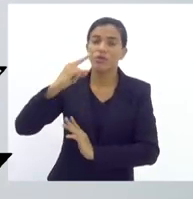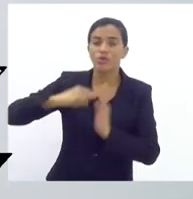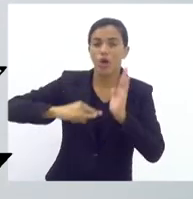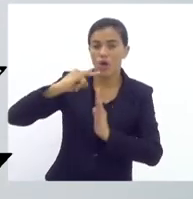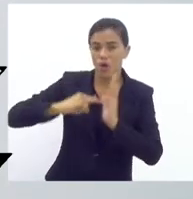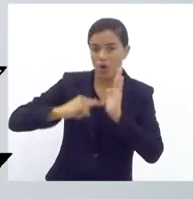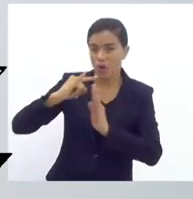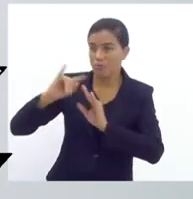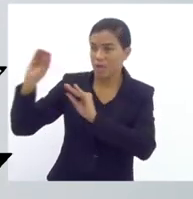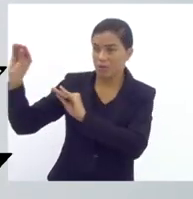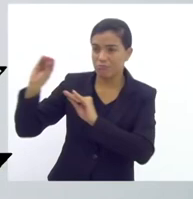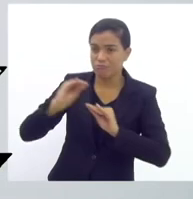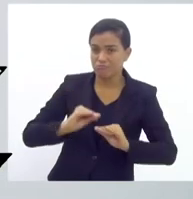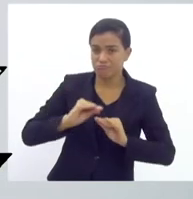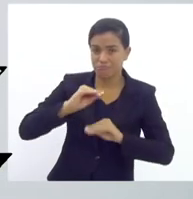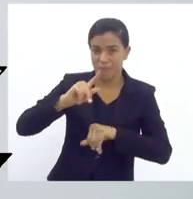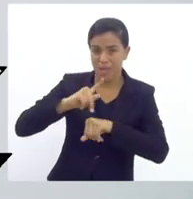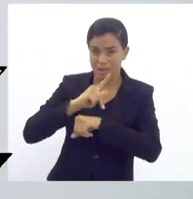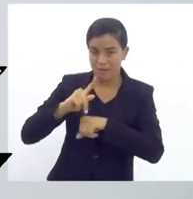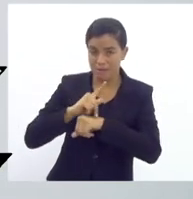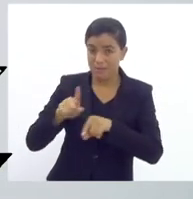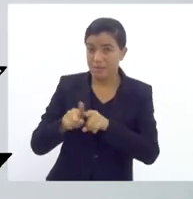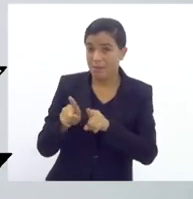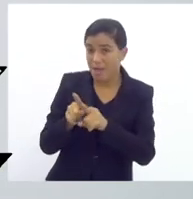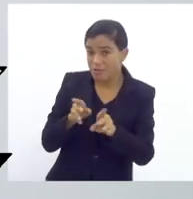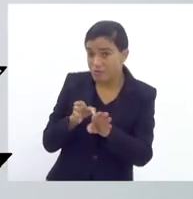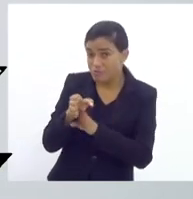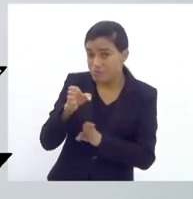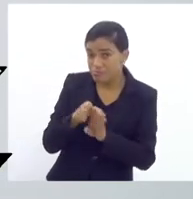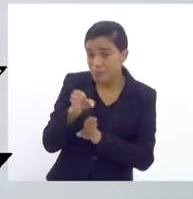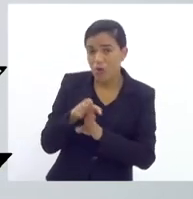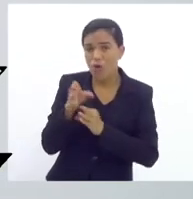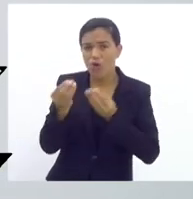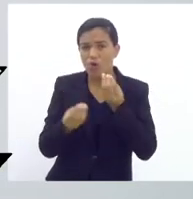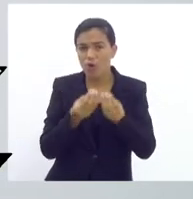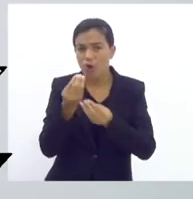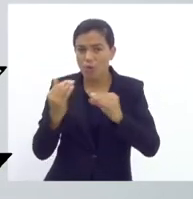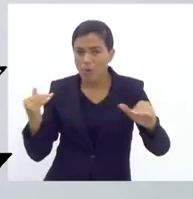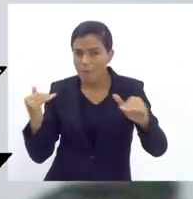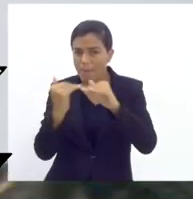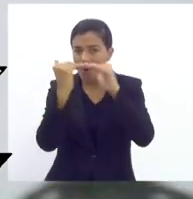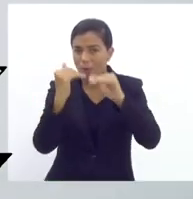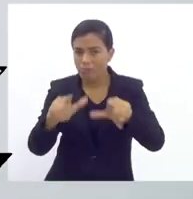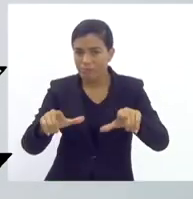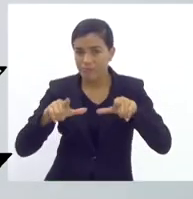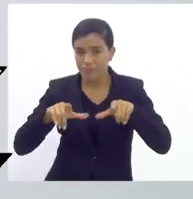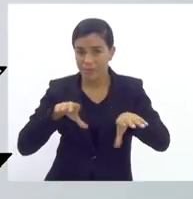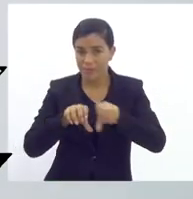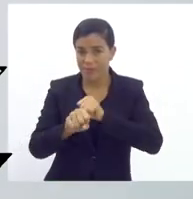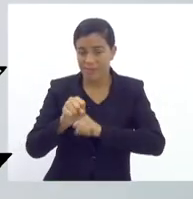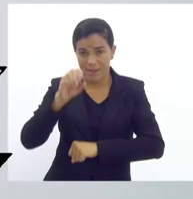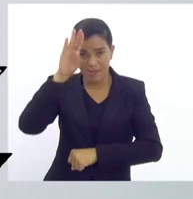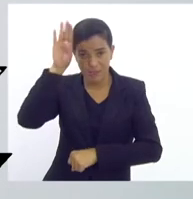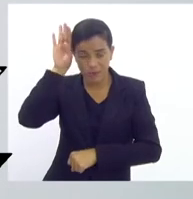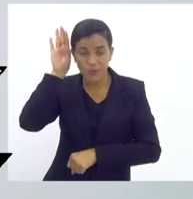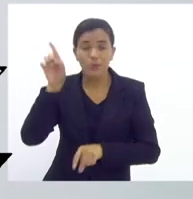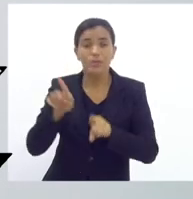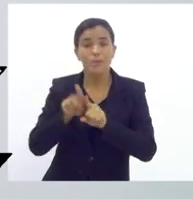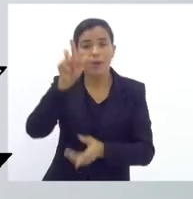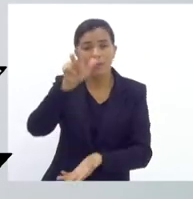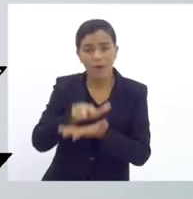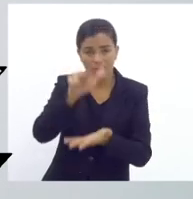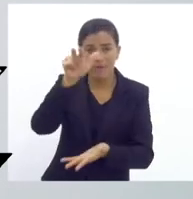né além disso a gente presta orientações de como fazer equivalência de estudos e a revalidação dos